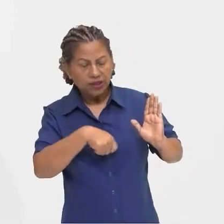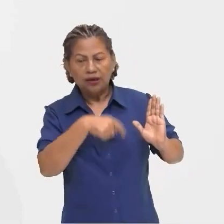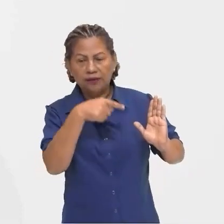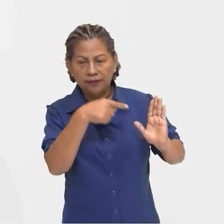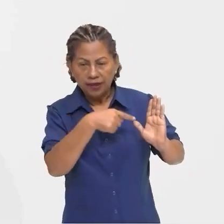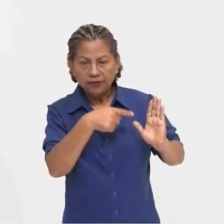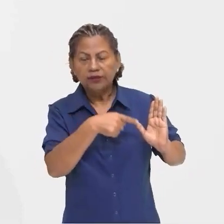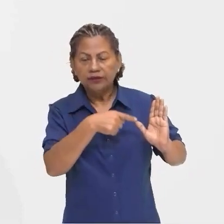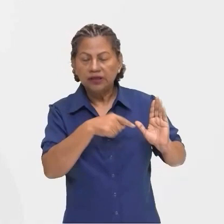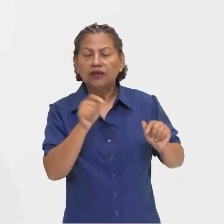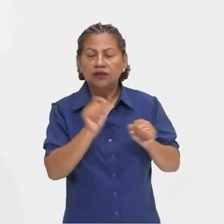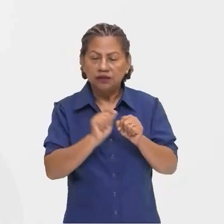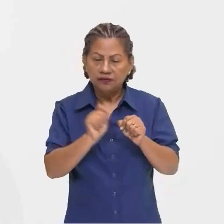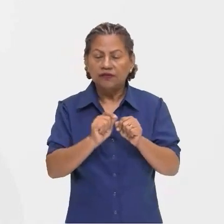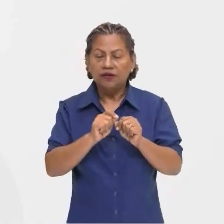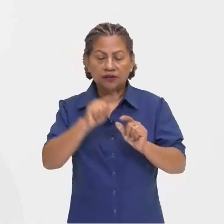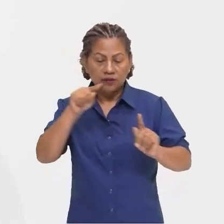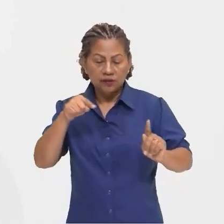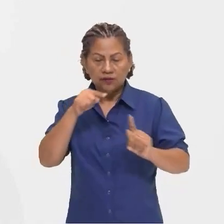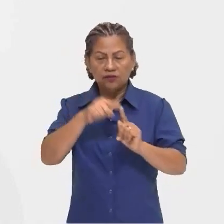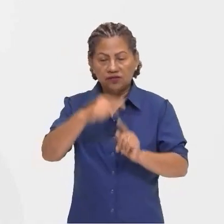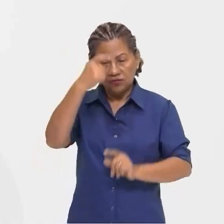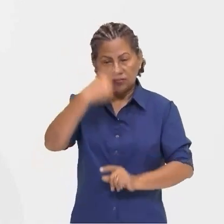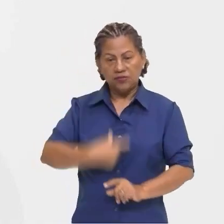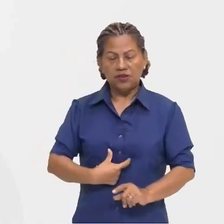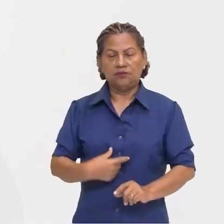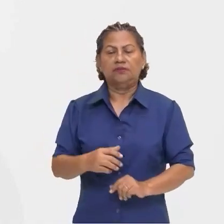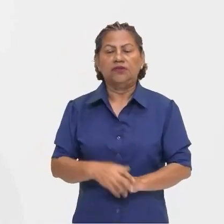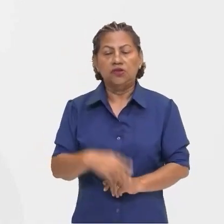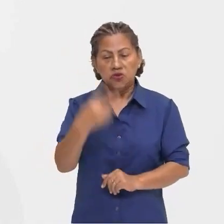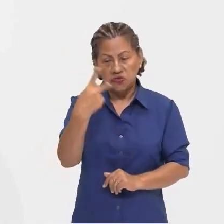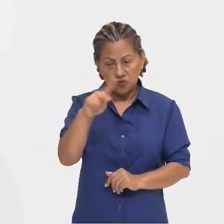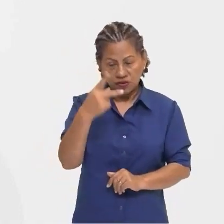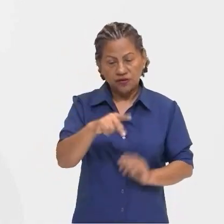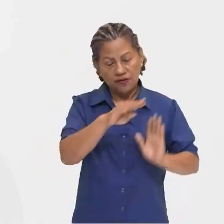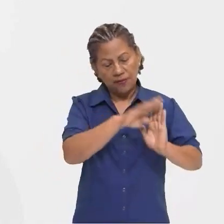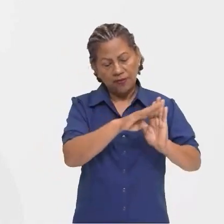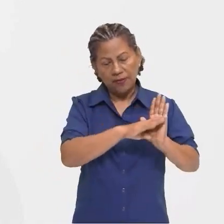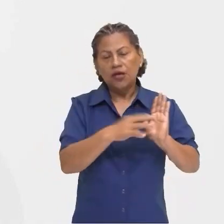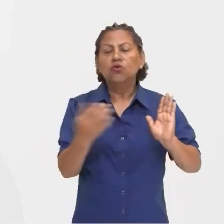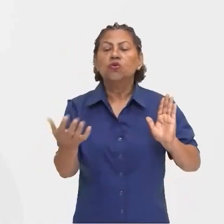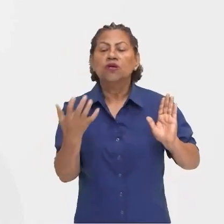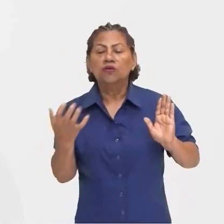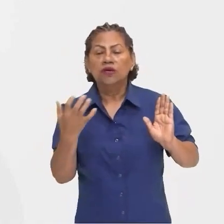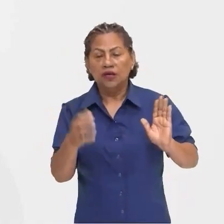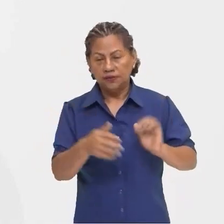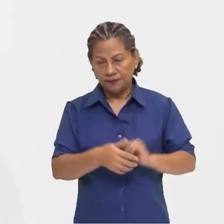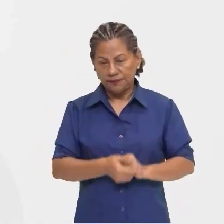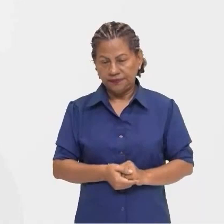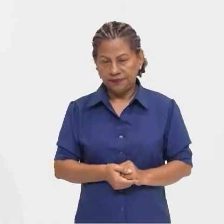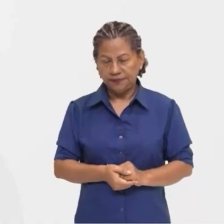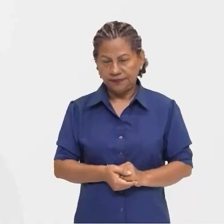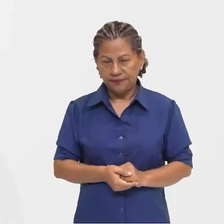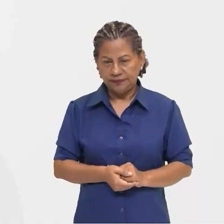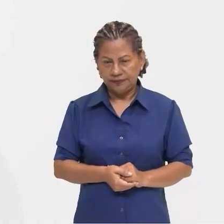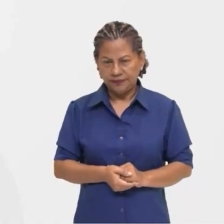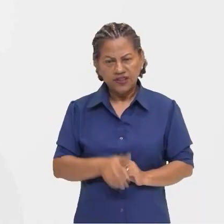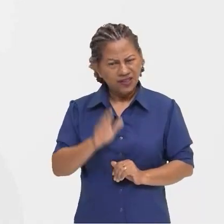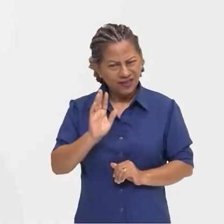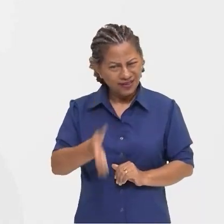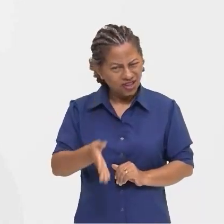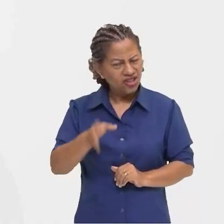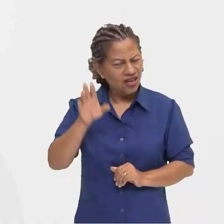de concretizar os nossos objetivos. Você vai fazer uma lista dos seus pontos fortes. Ah, professora, a gente já fez isso